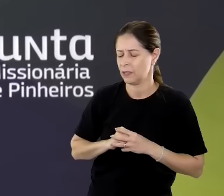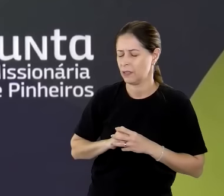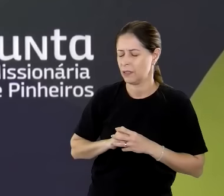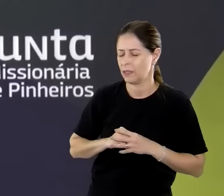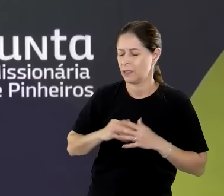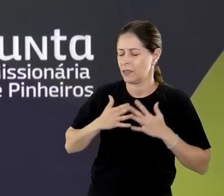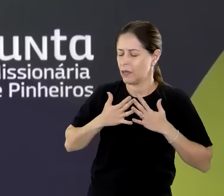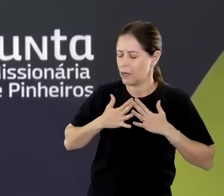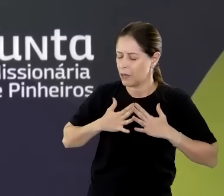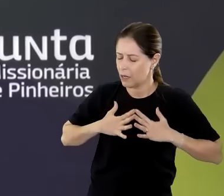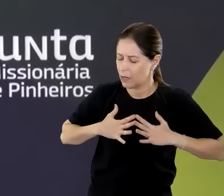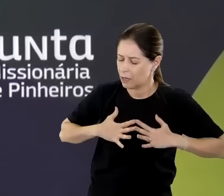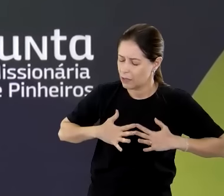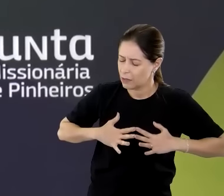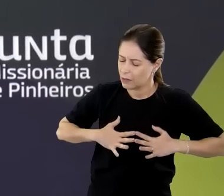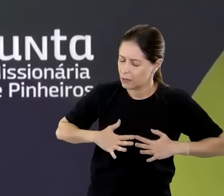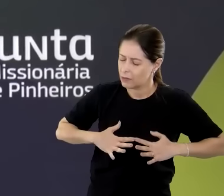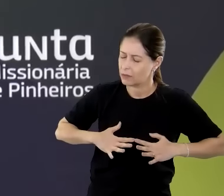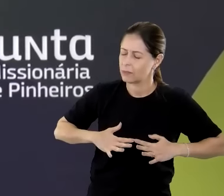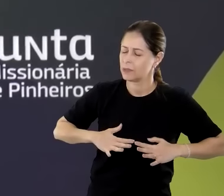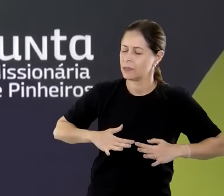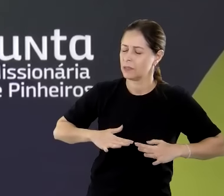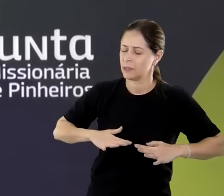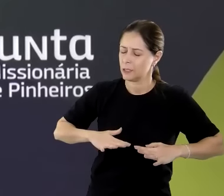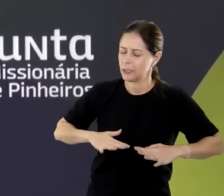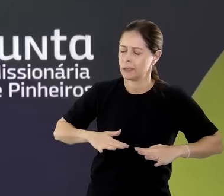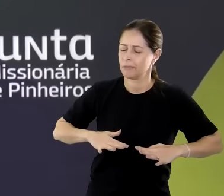alivia, Deus, deste peso, deste fardo,